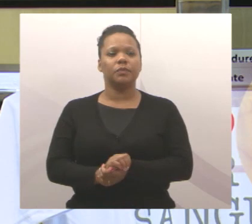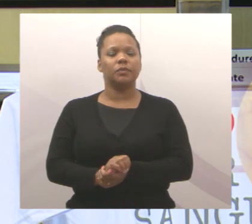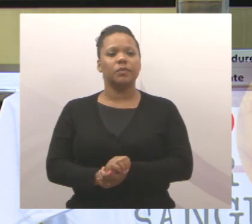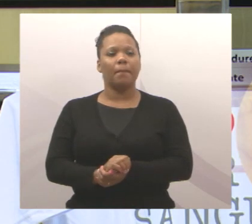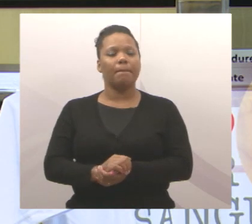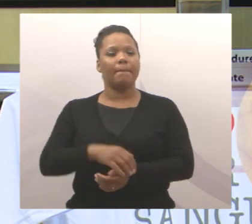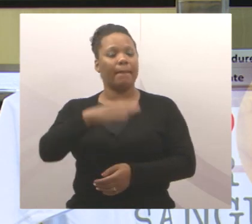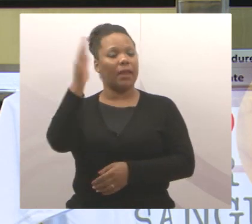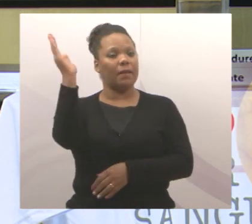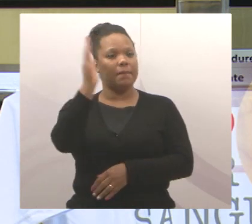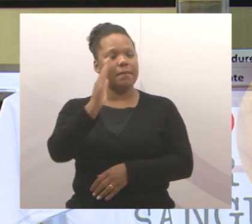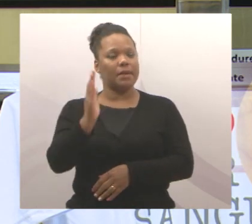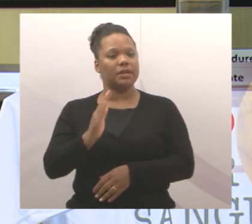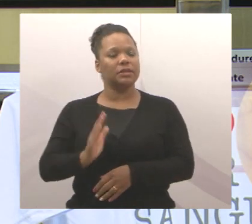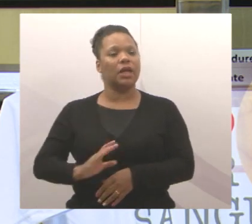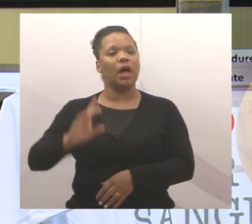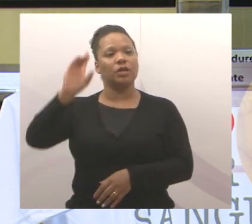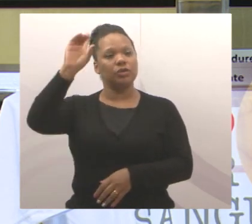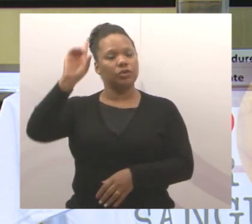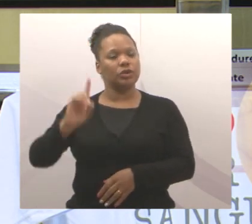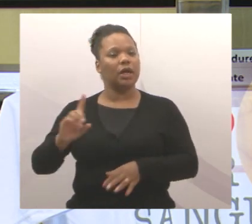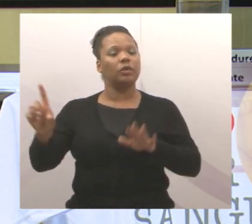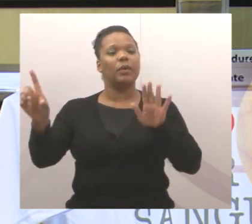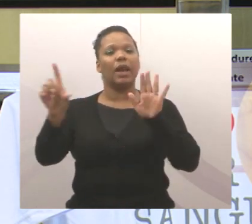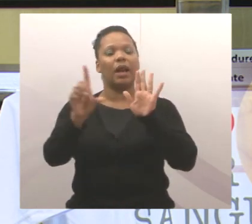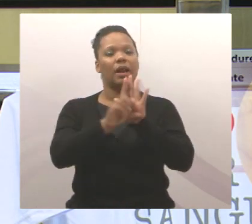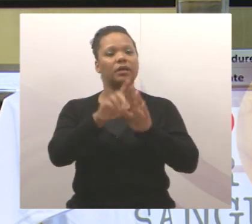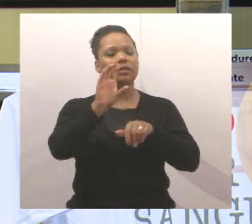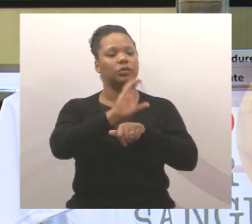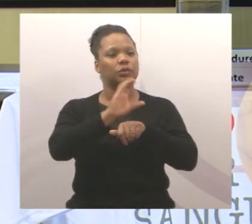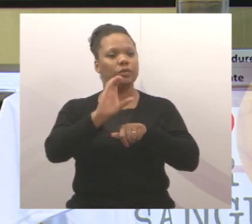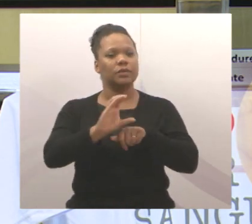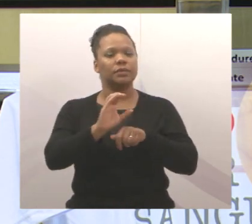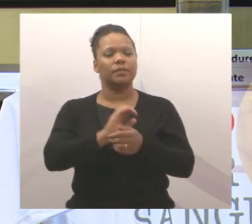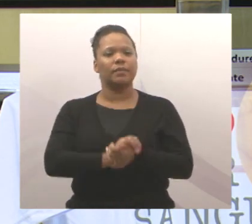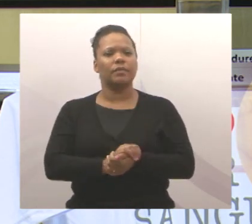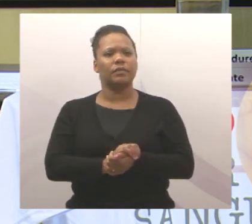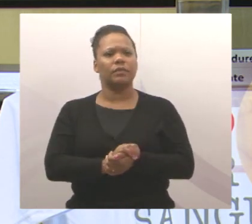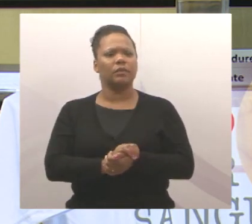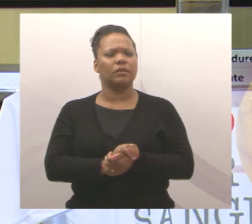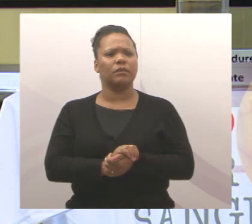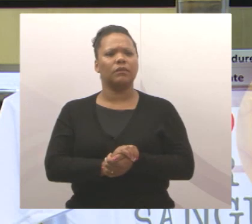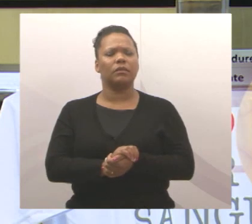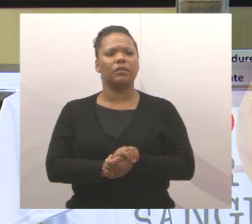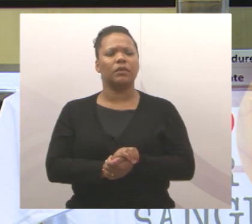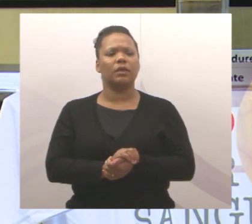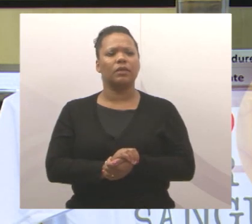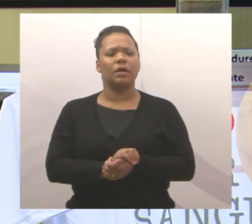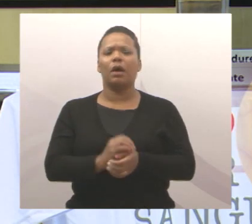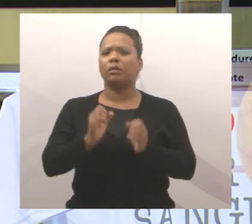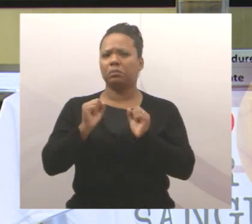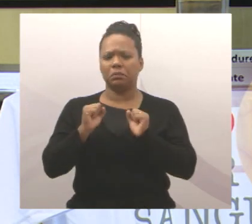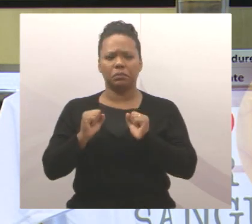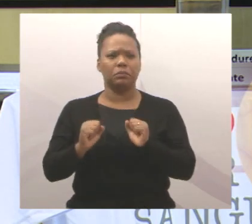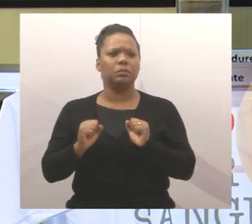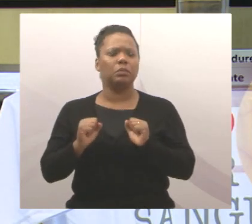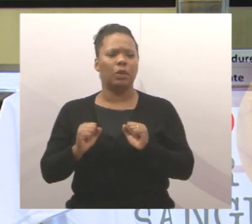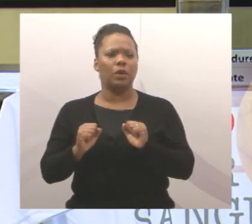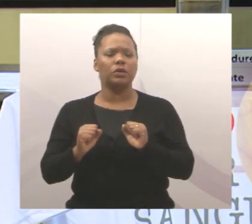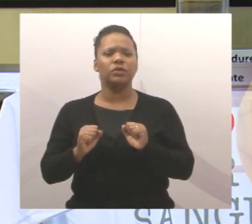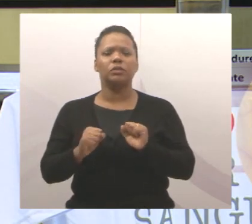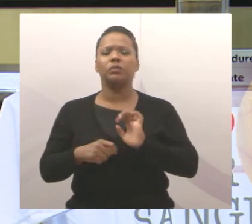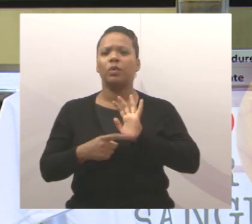dos seus direitos conferidos pela Lei Maior. Portanto, possui plena legitimidade para apresentar a